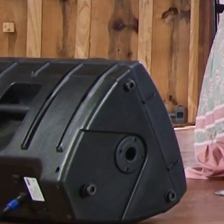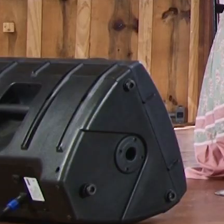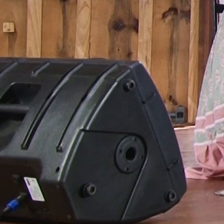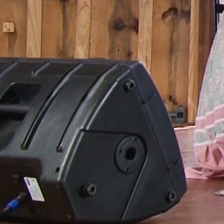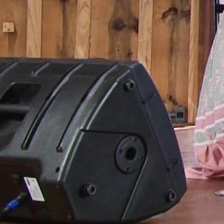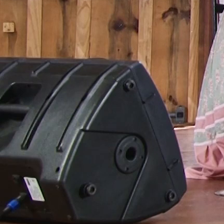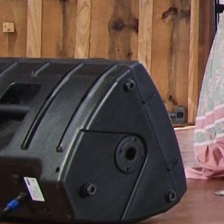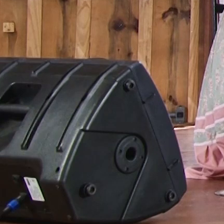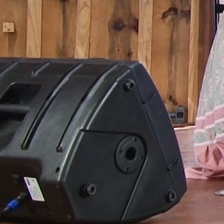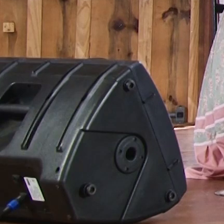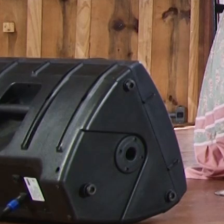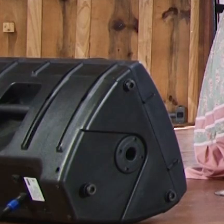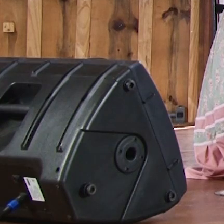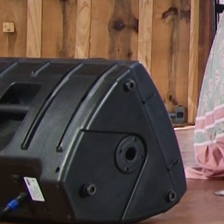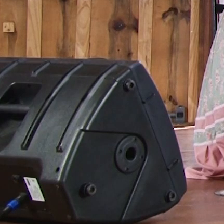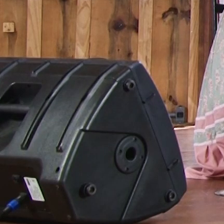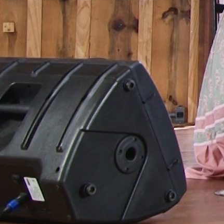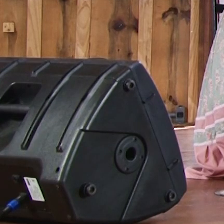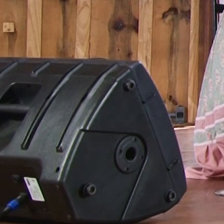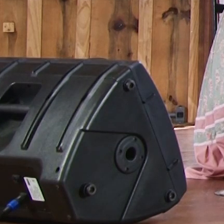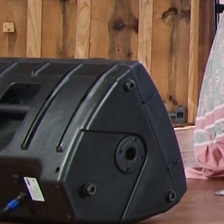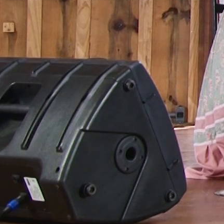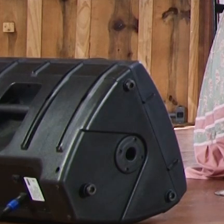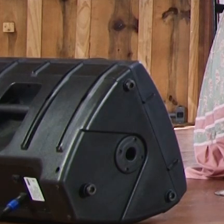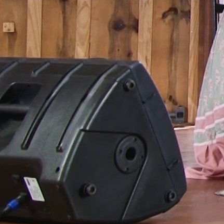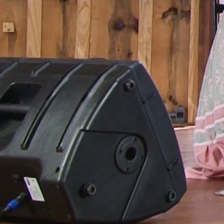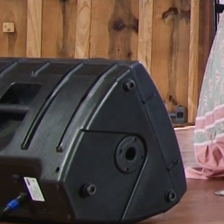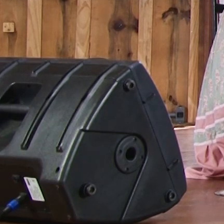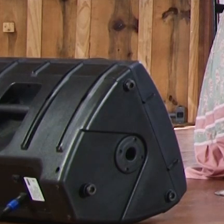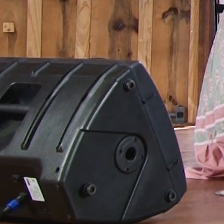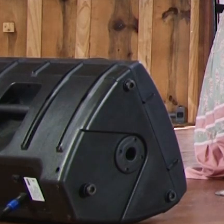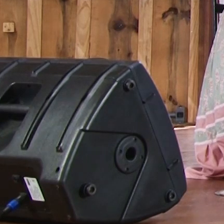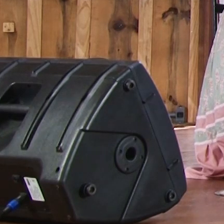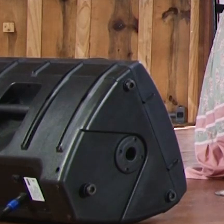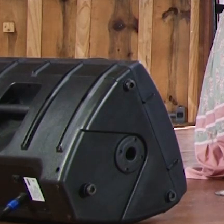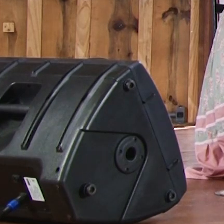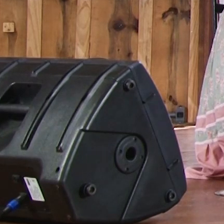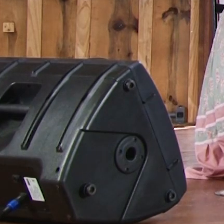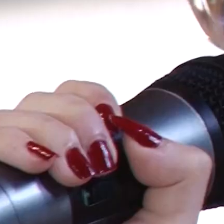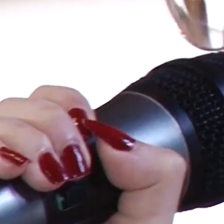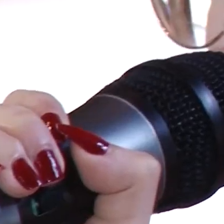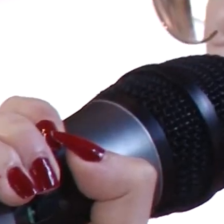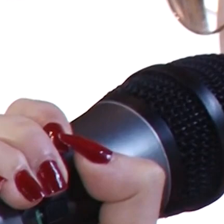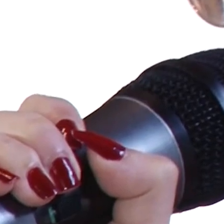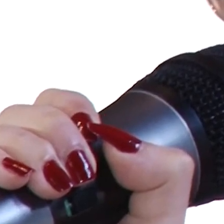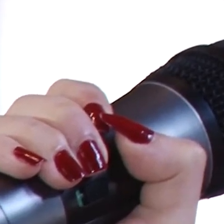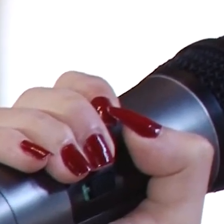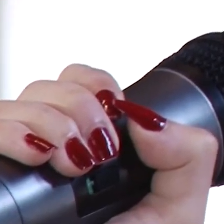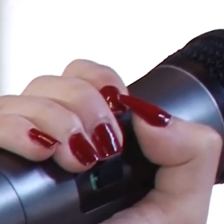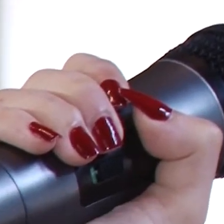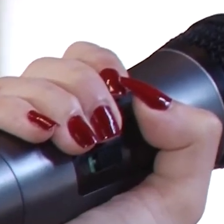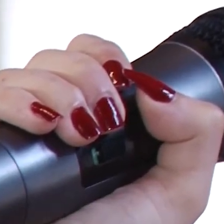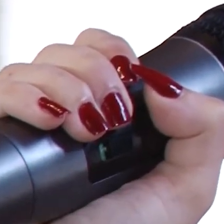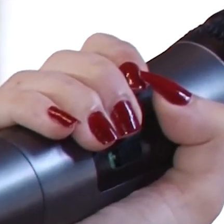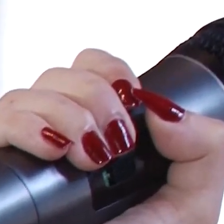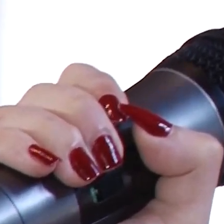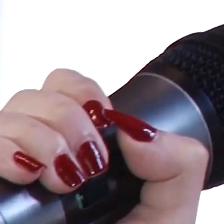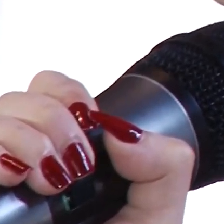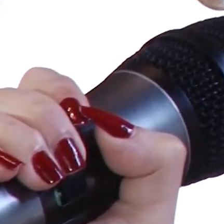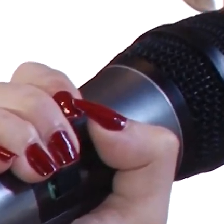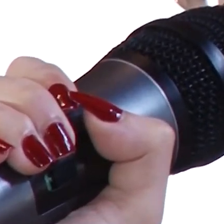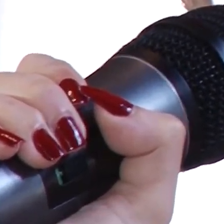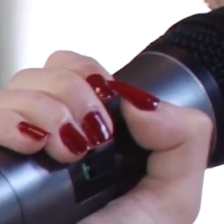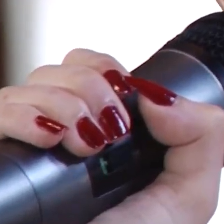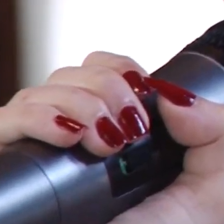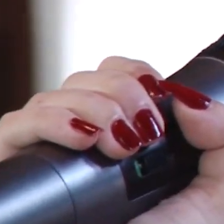cantando as belezas desta natureza sem par, e mostrar para quem quiser